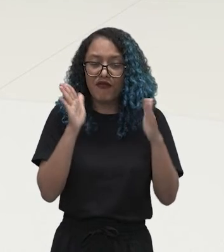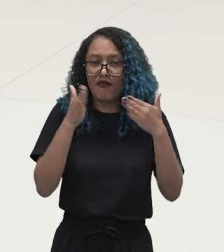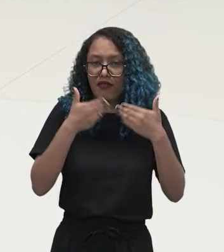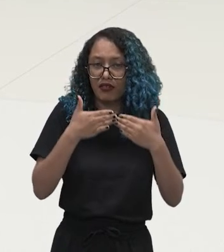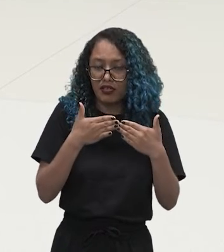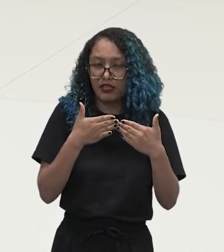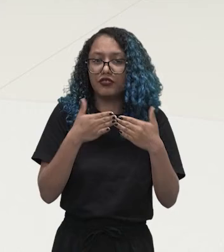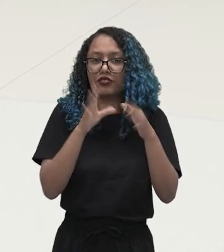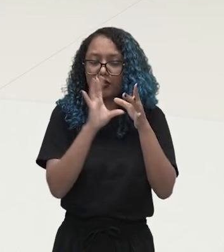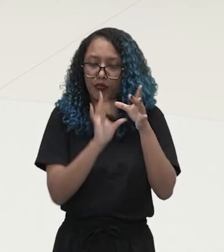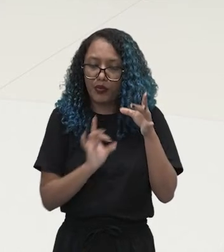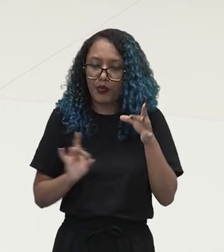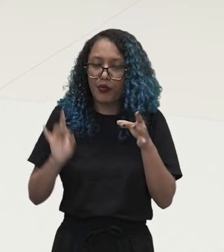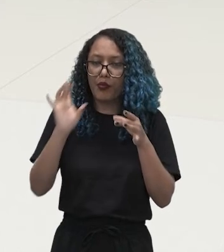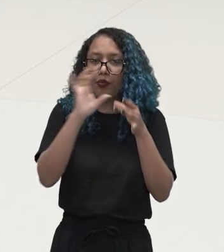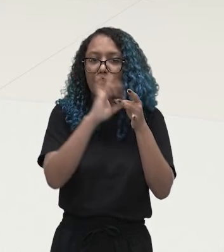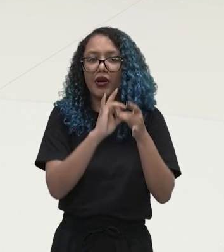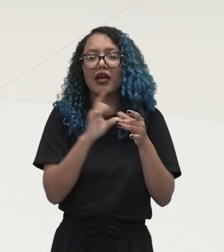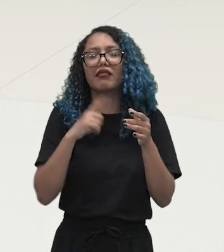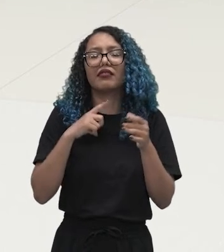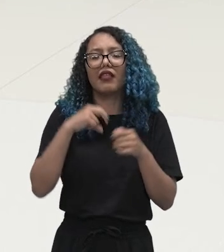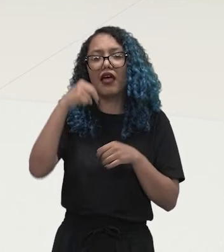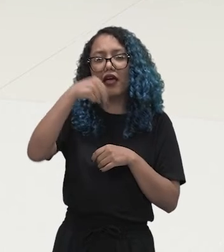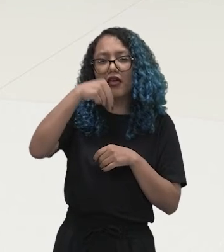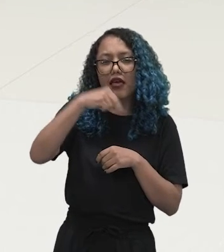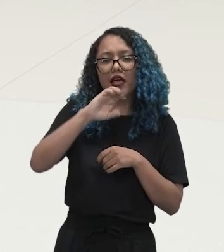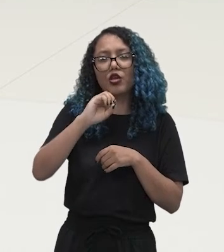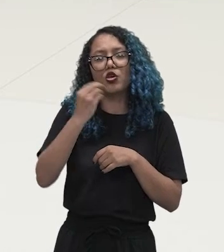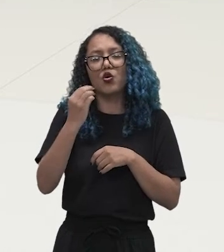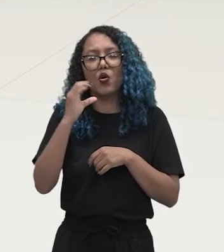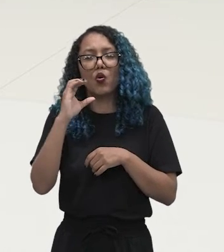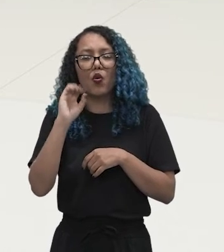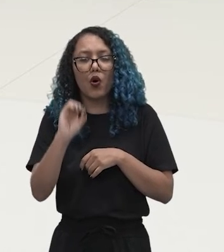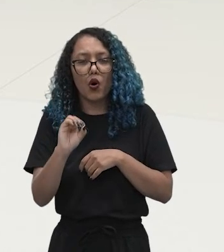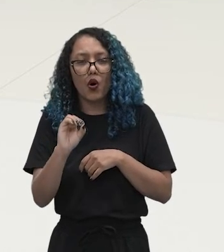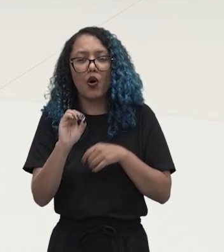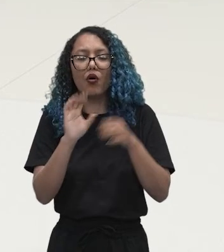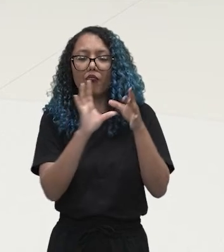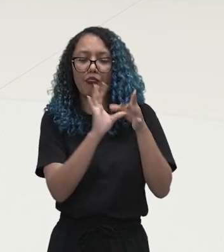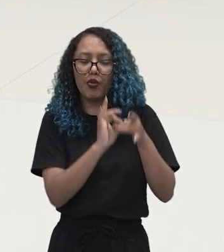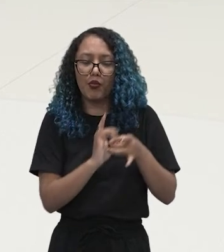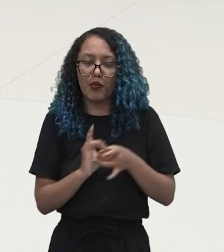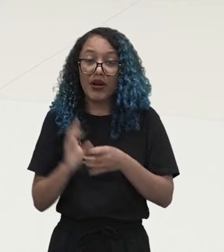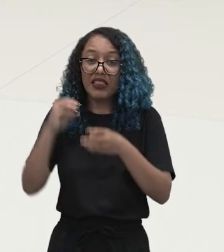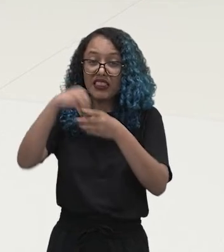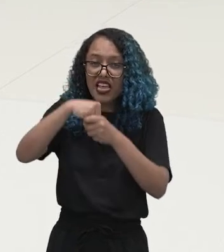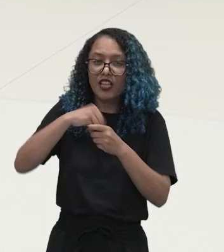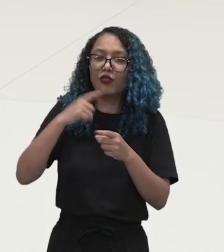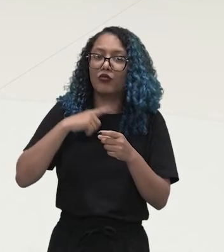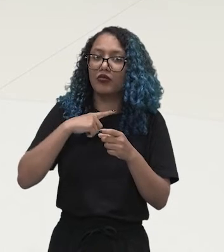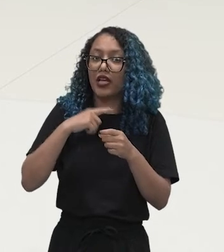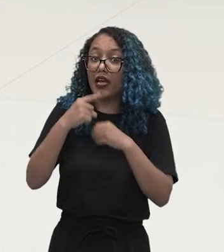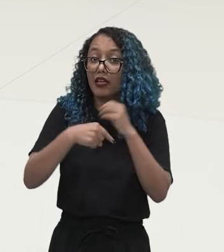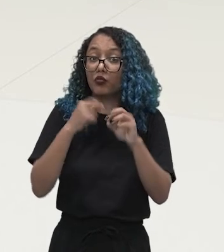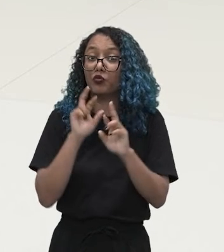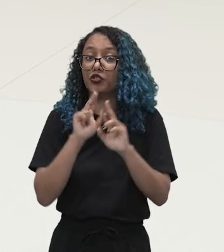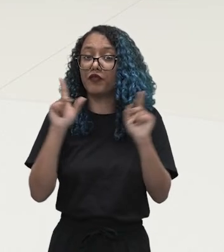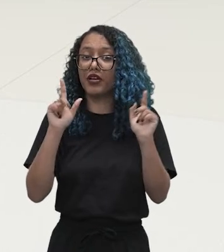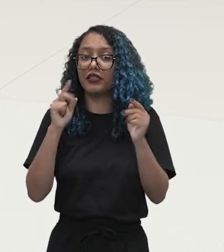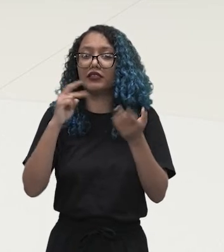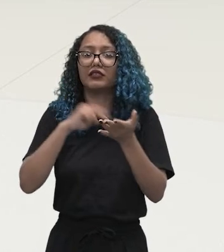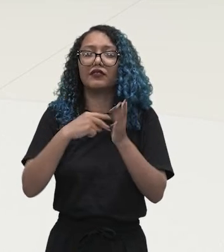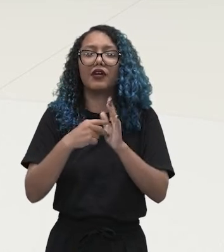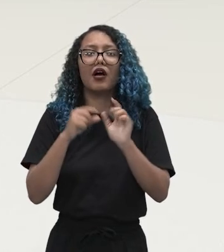um oxigênio ou com um nitrogênio, o ciclo se fechou com um elemento diferente, quer dizer que ela é uma